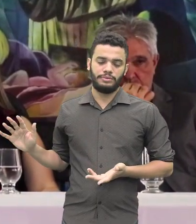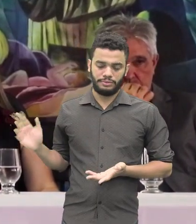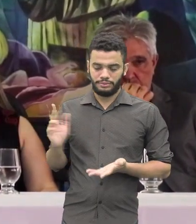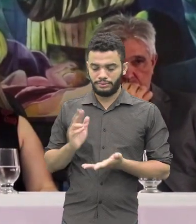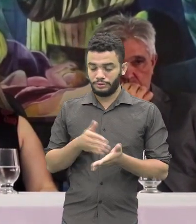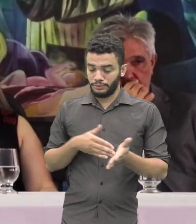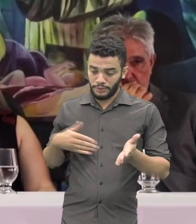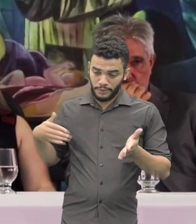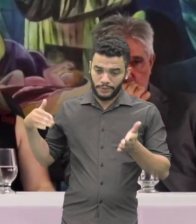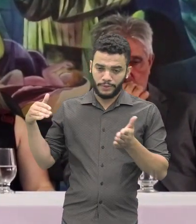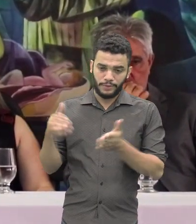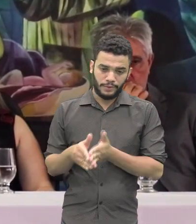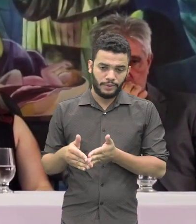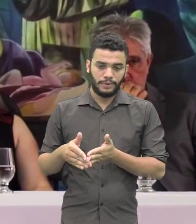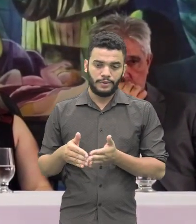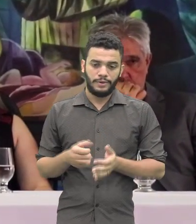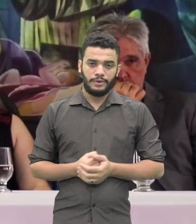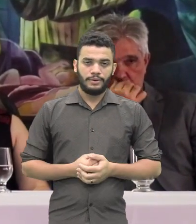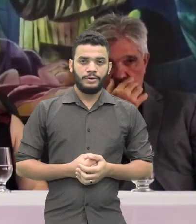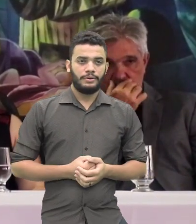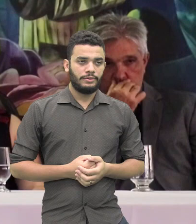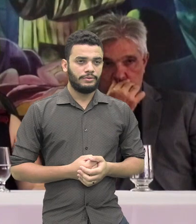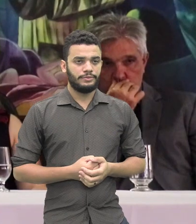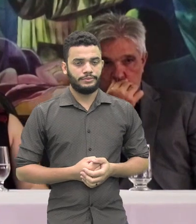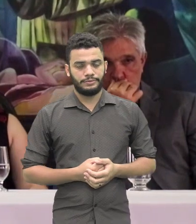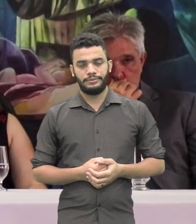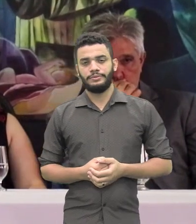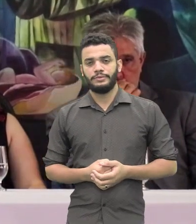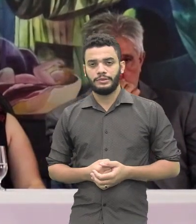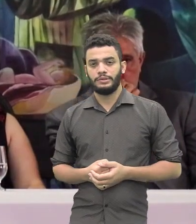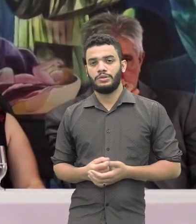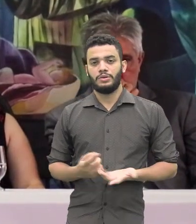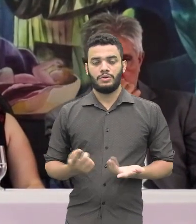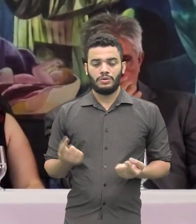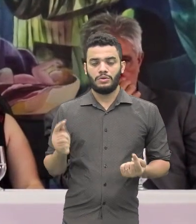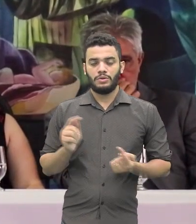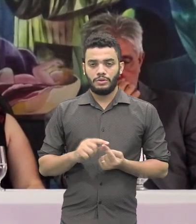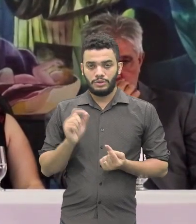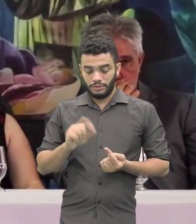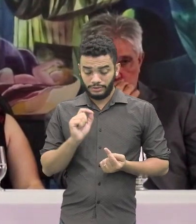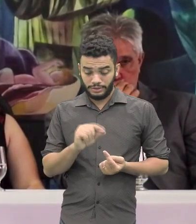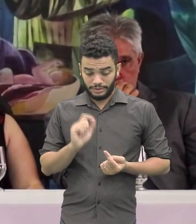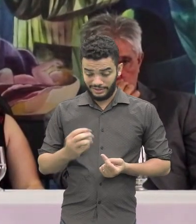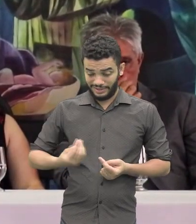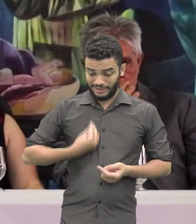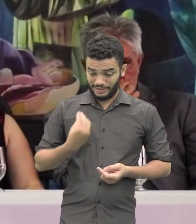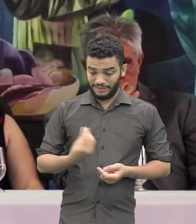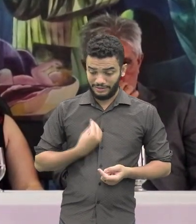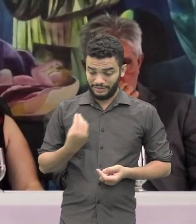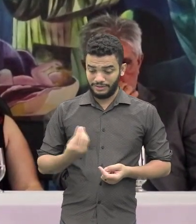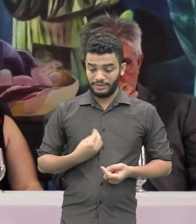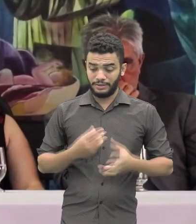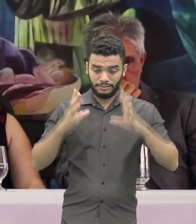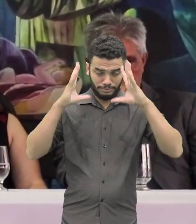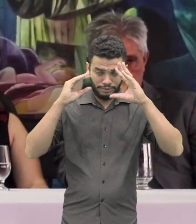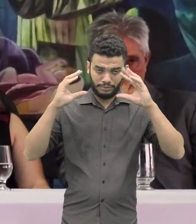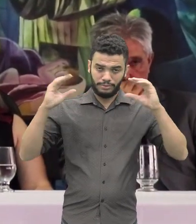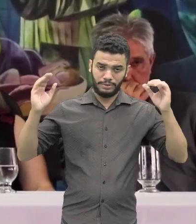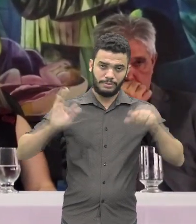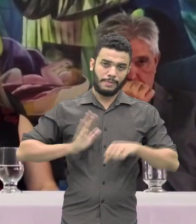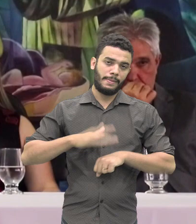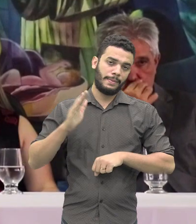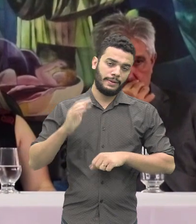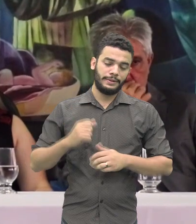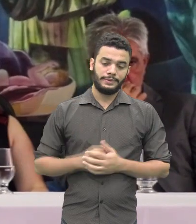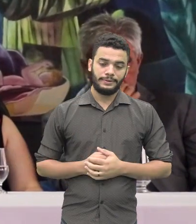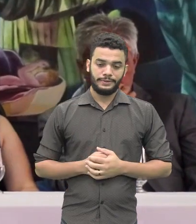inaugurar oficialmente eu vendo o estado vem agora em dezembro mas já está sendo utilizadas né já foram homologadas junto ao governo